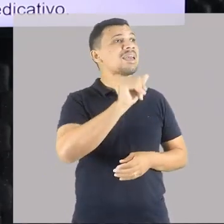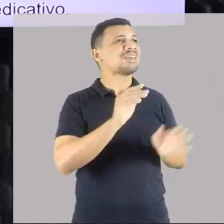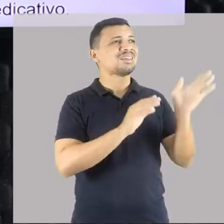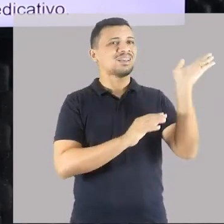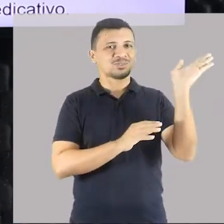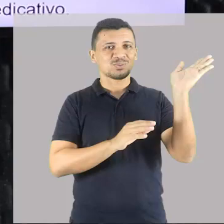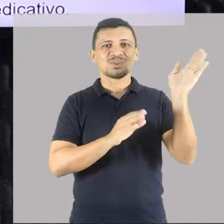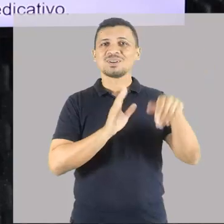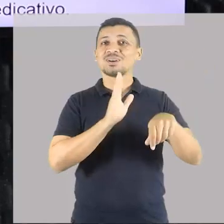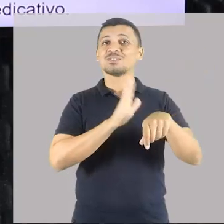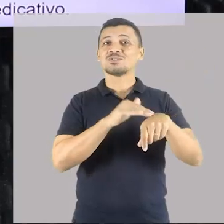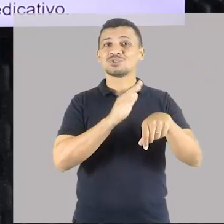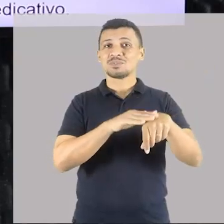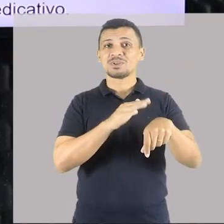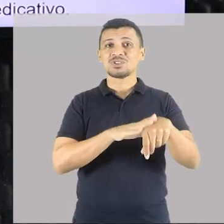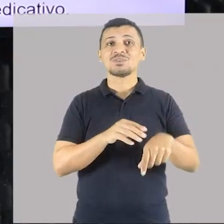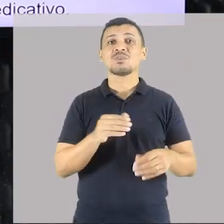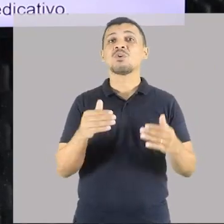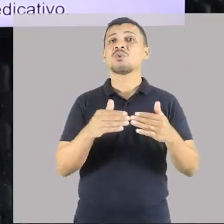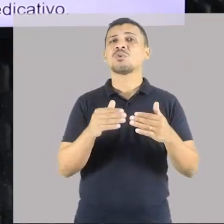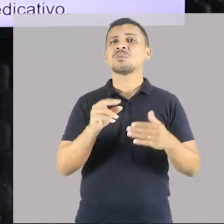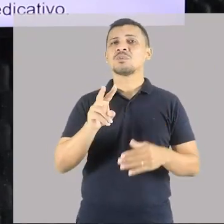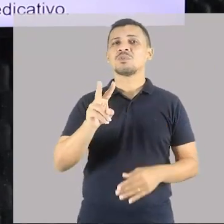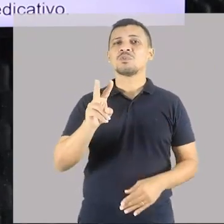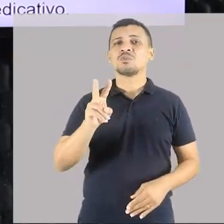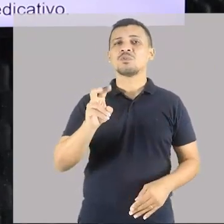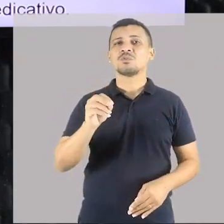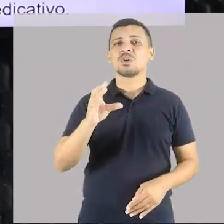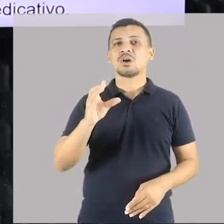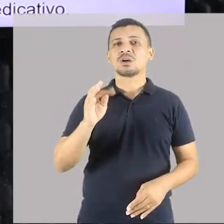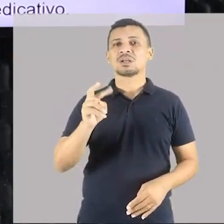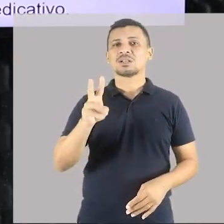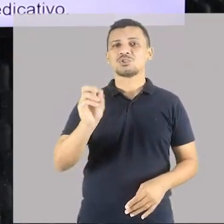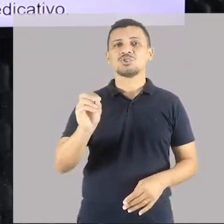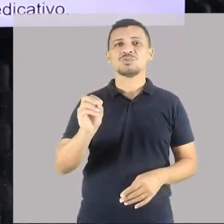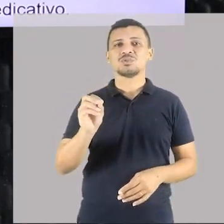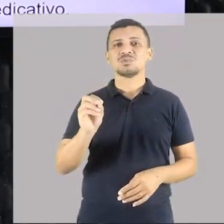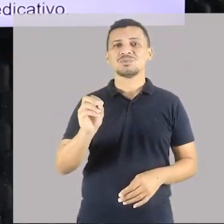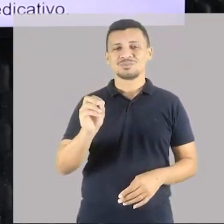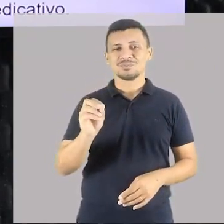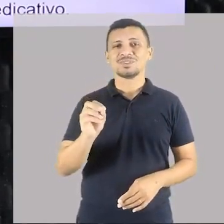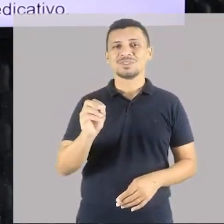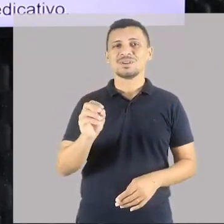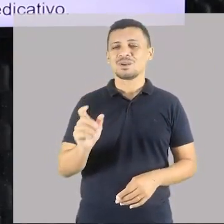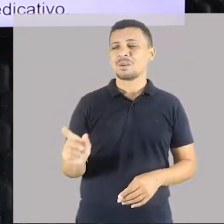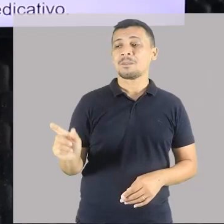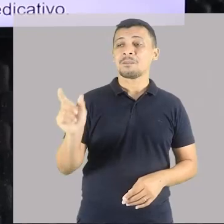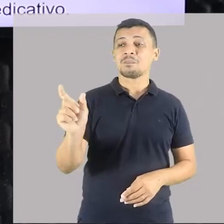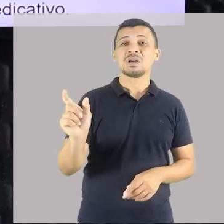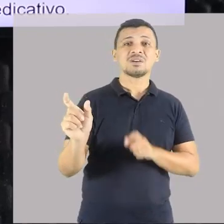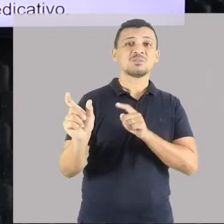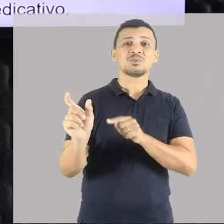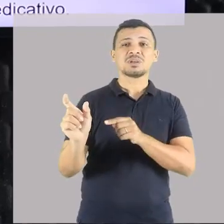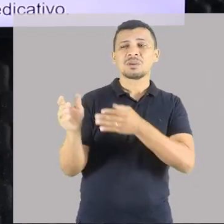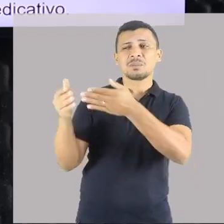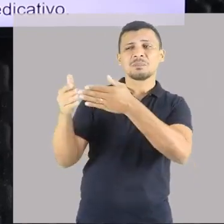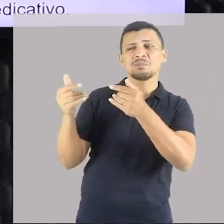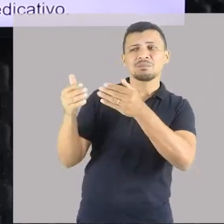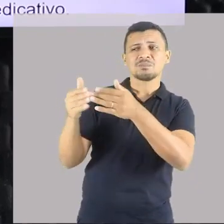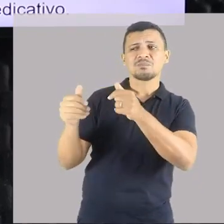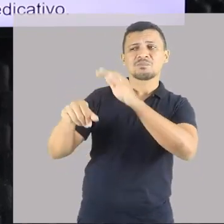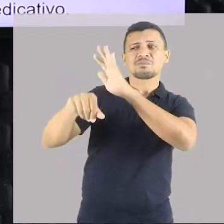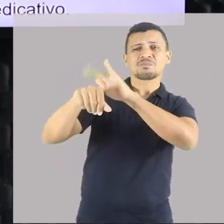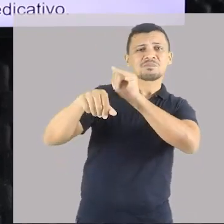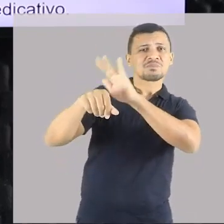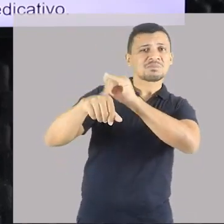E o chamamento, ele é um vocativo. Todas as vezes que tiver um termo que serve para interpelar